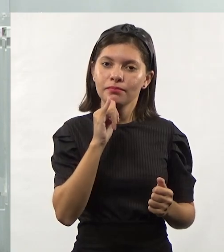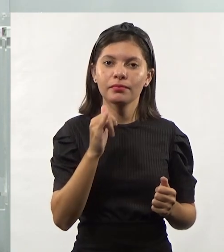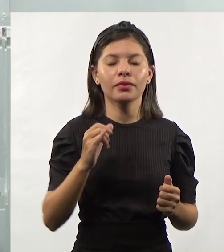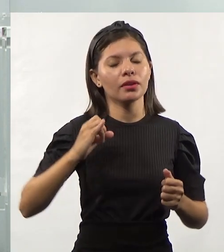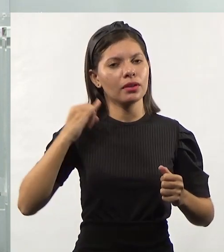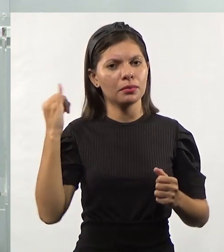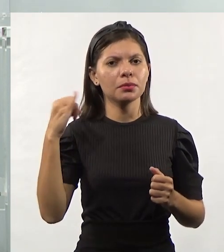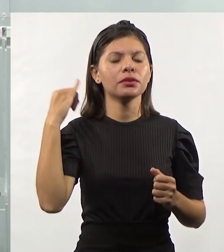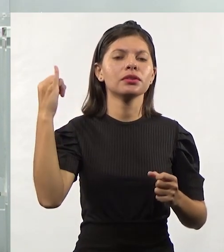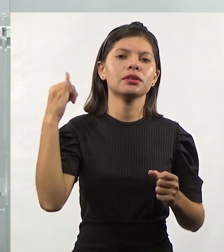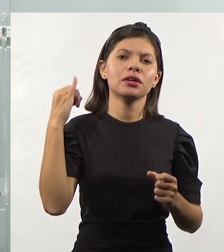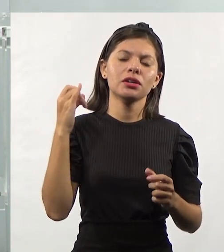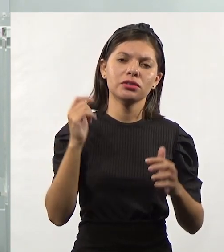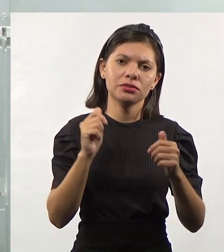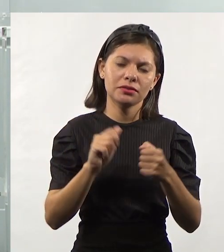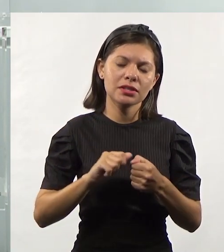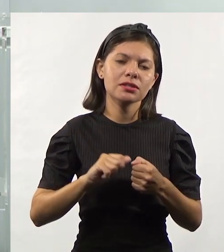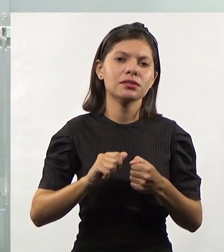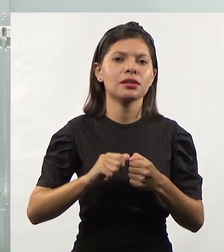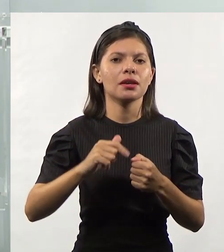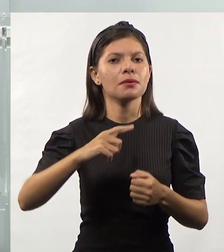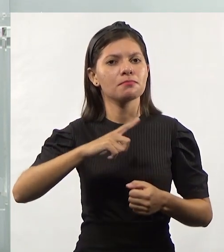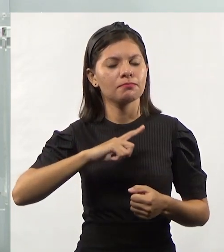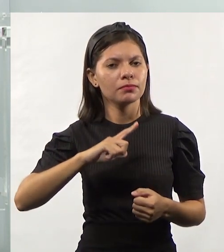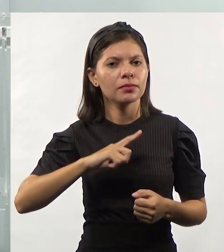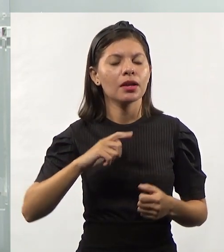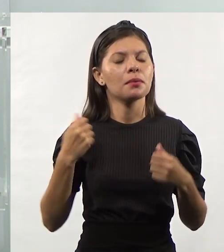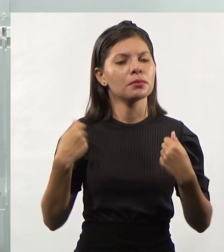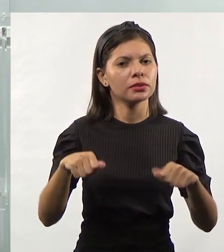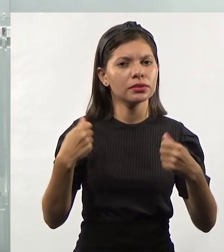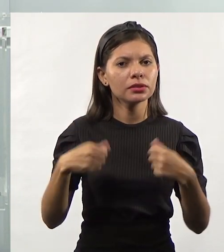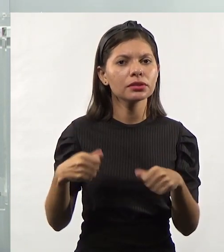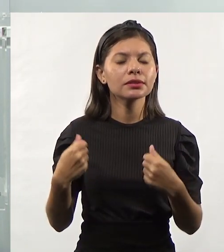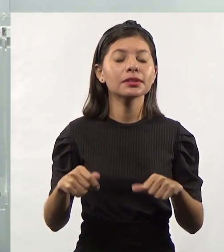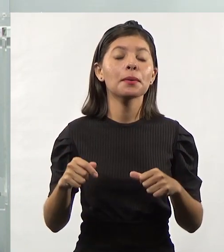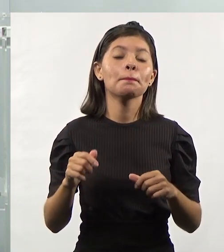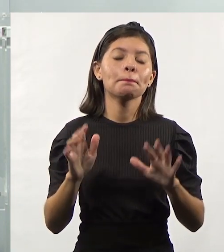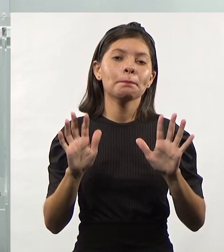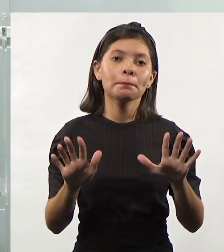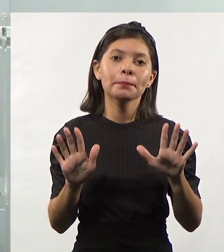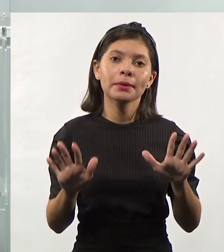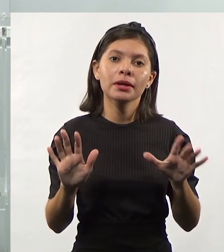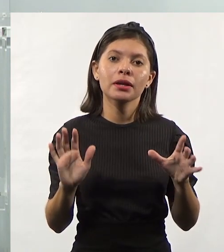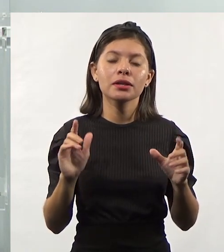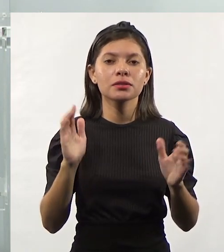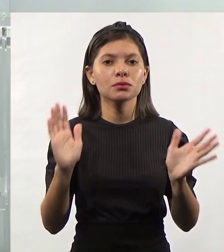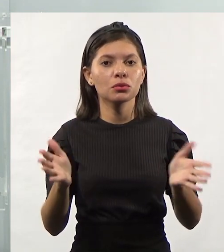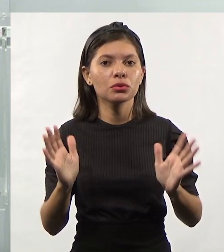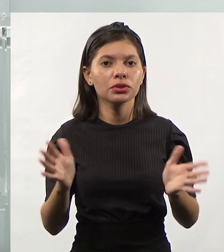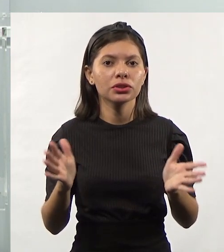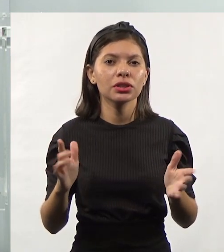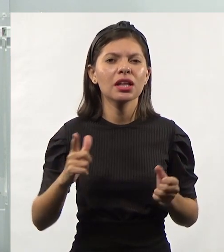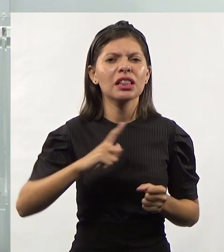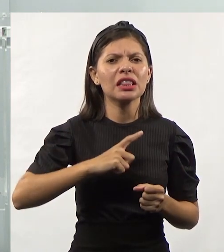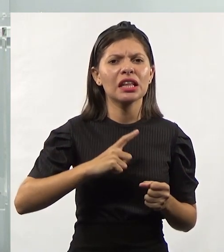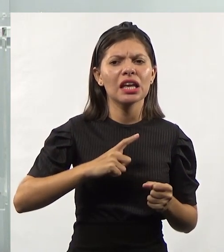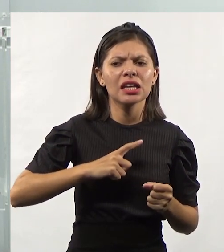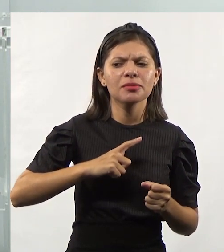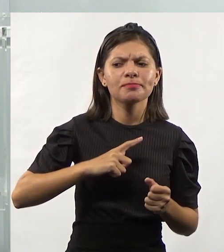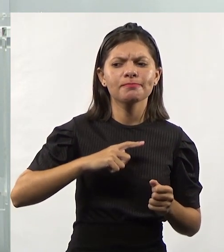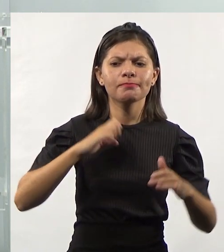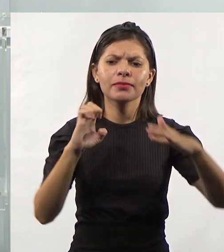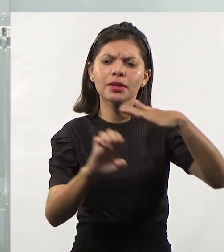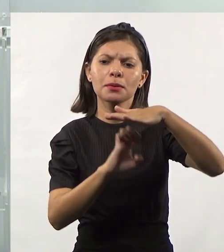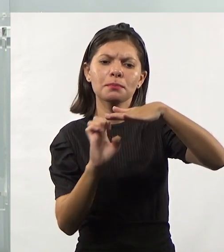importante, lógico, tem que fazer isso, mas existem ainda, até hoje em dia, existem algumas organizações